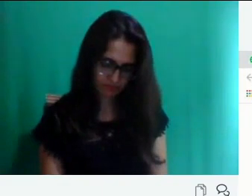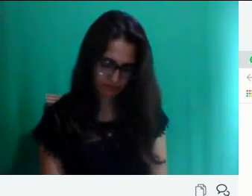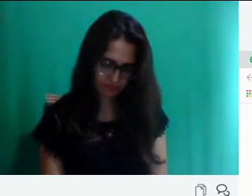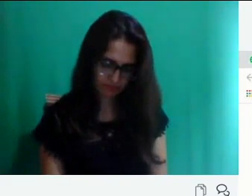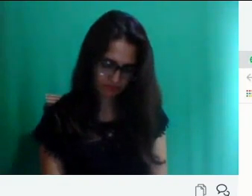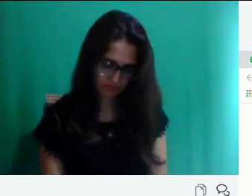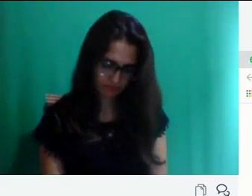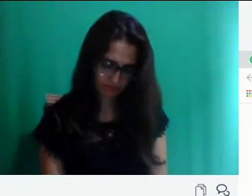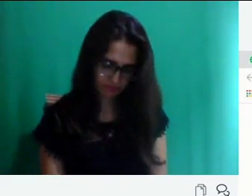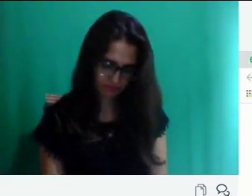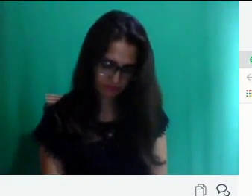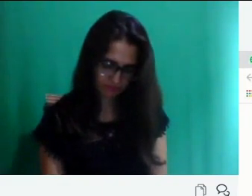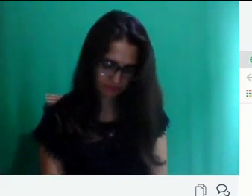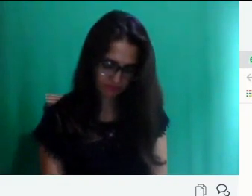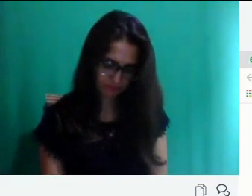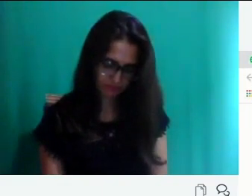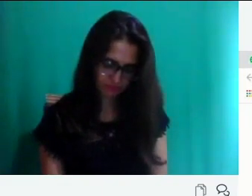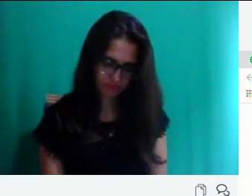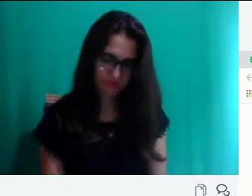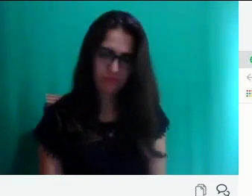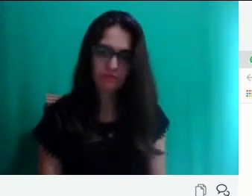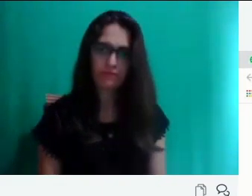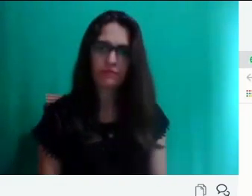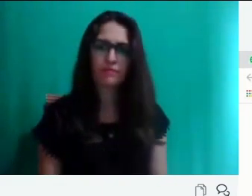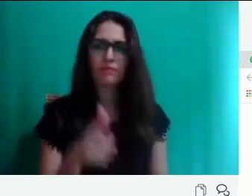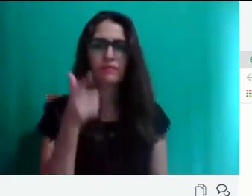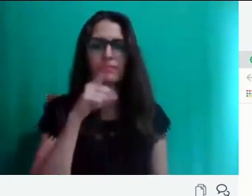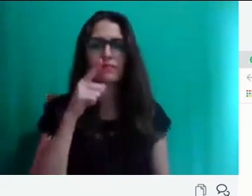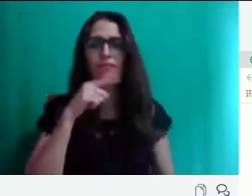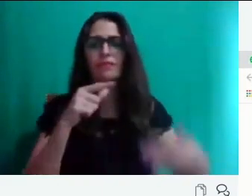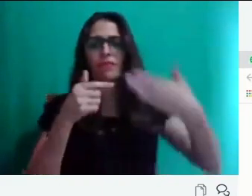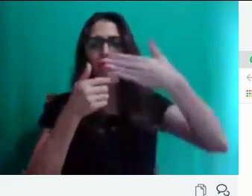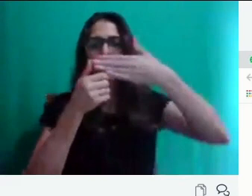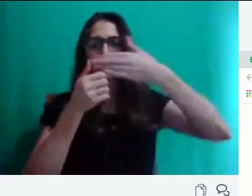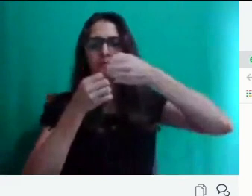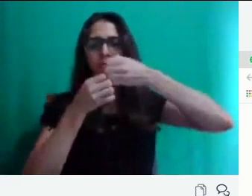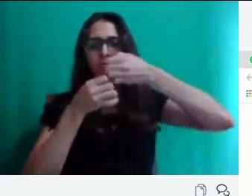A relação dos classificados dentro do número de vagas.